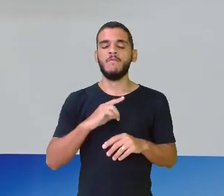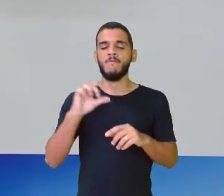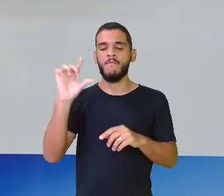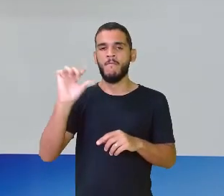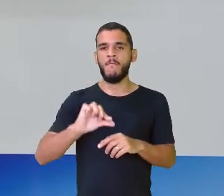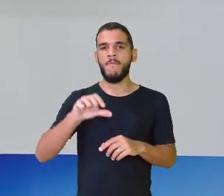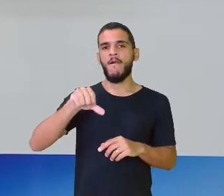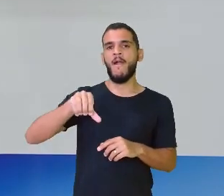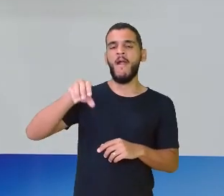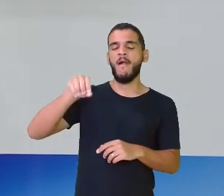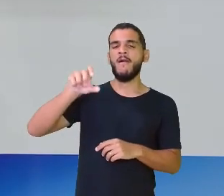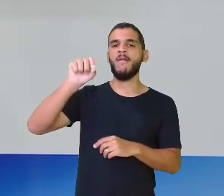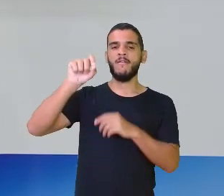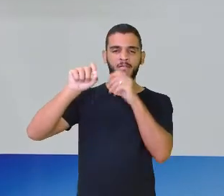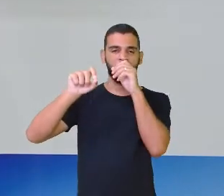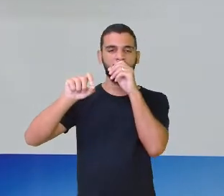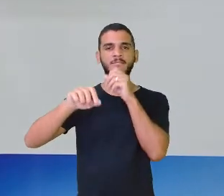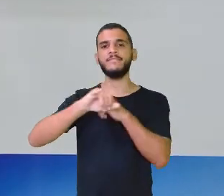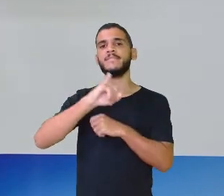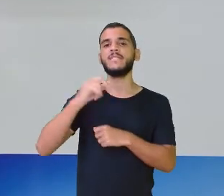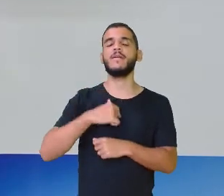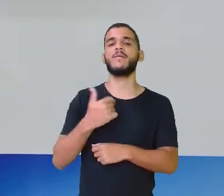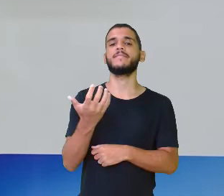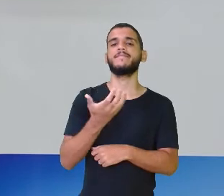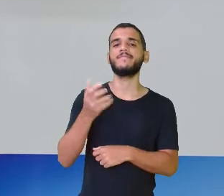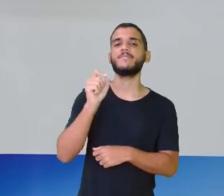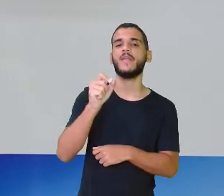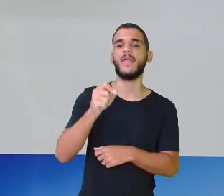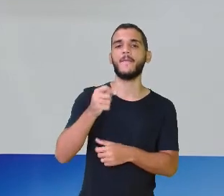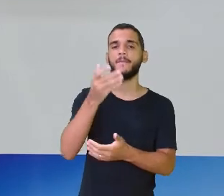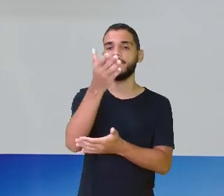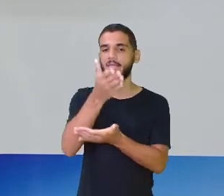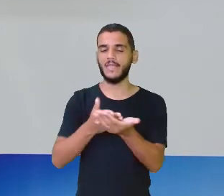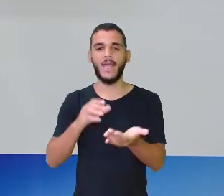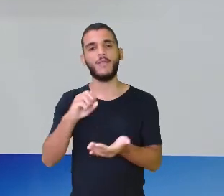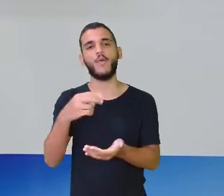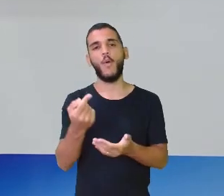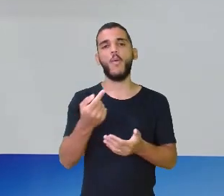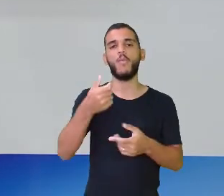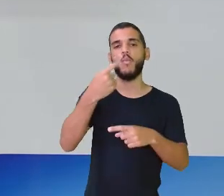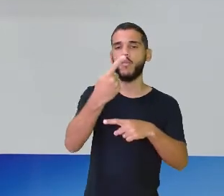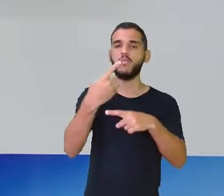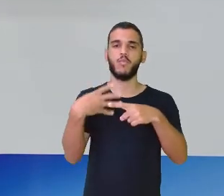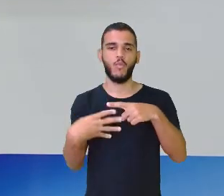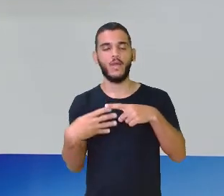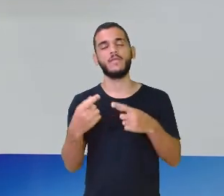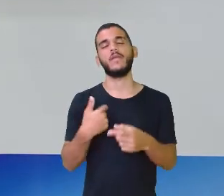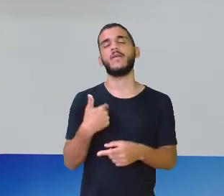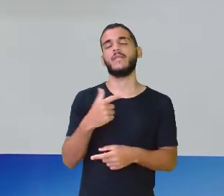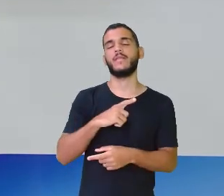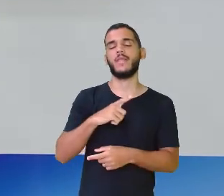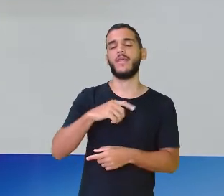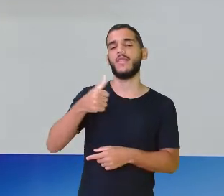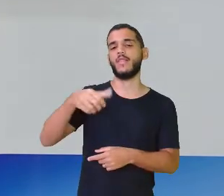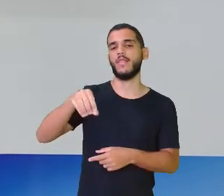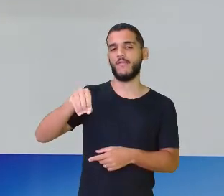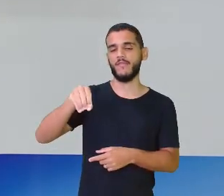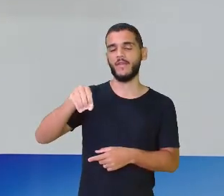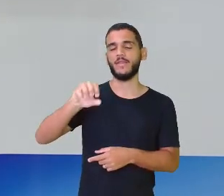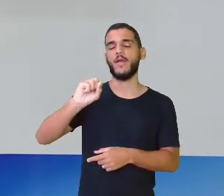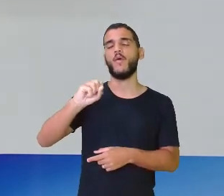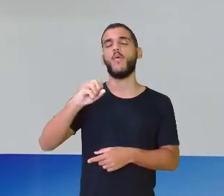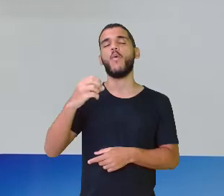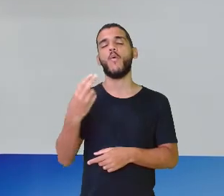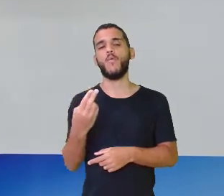Agora, se eu quisesse metade ou um quarto, eu teria 90 ou 180.